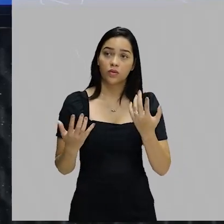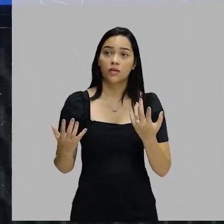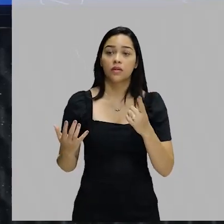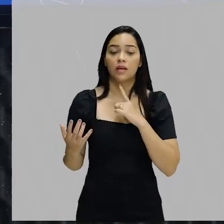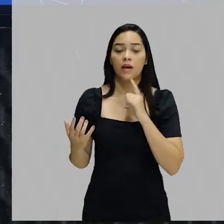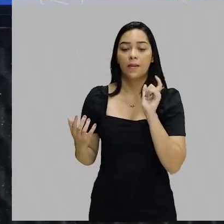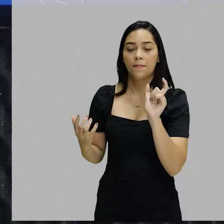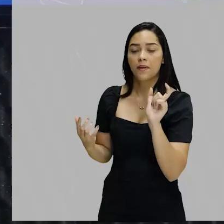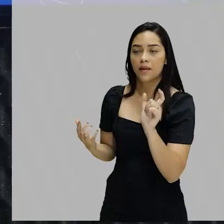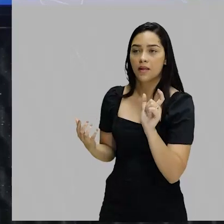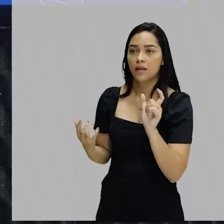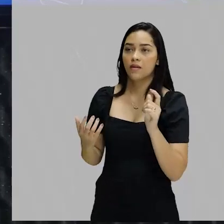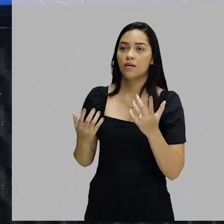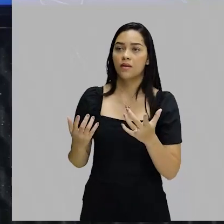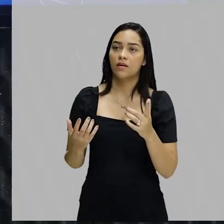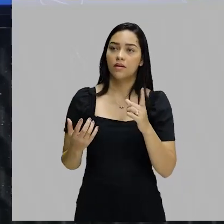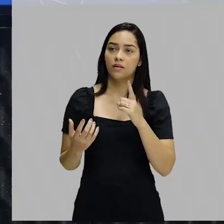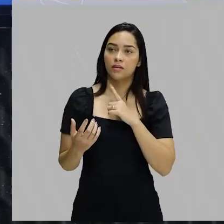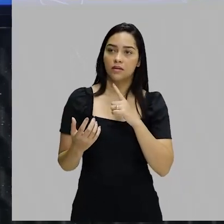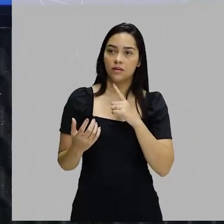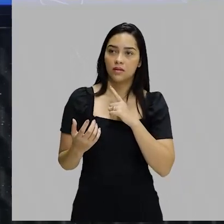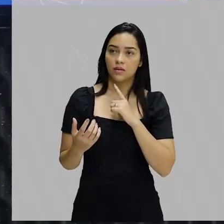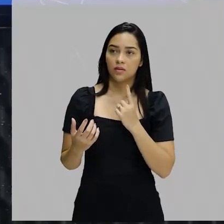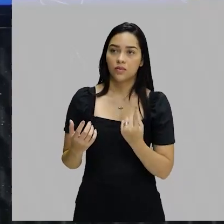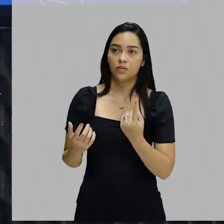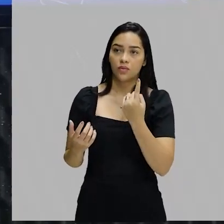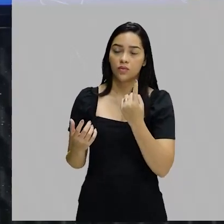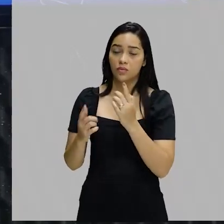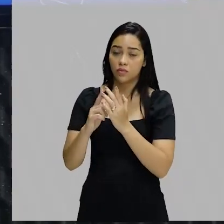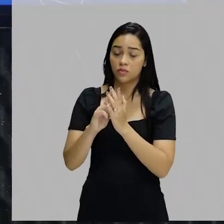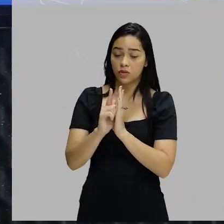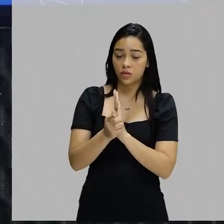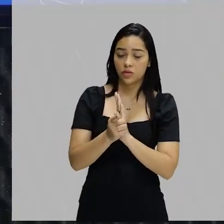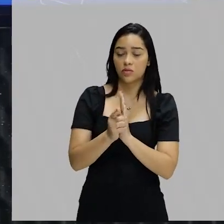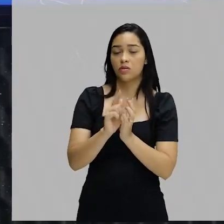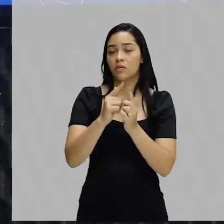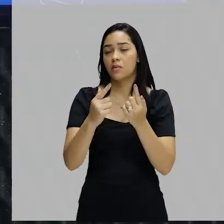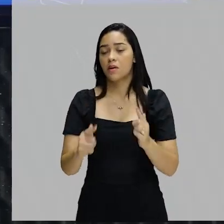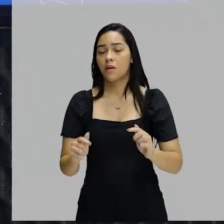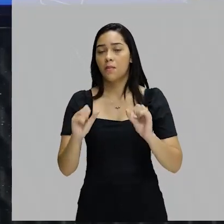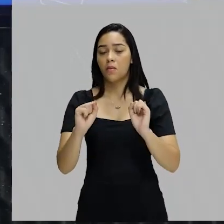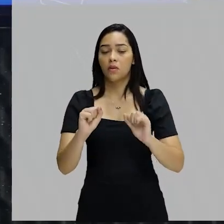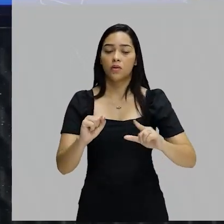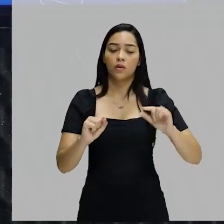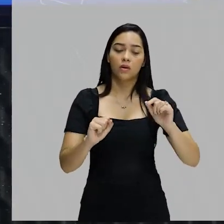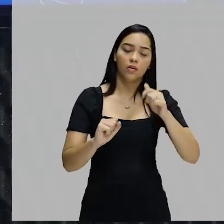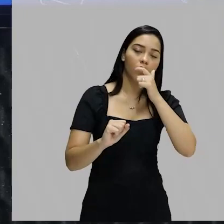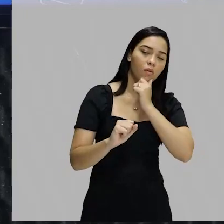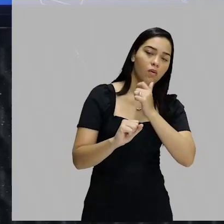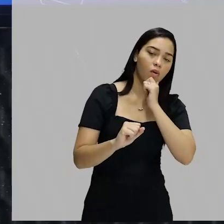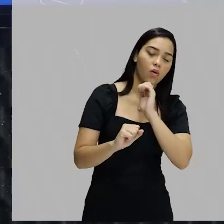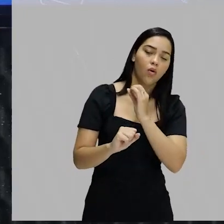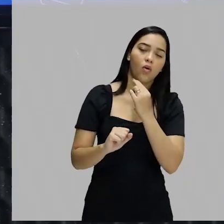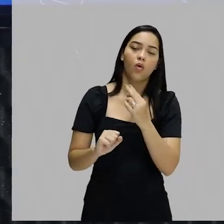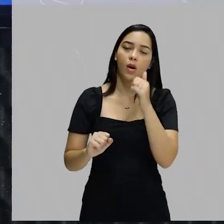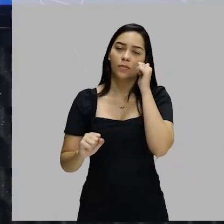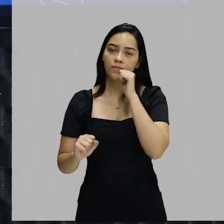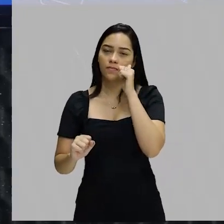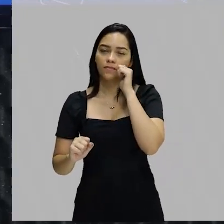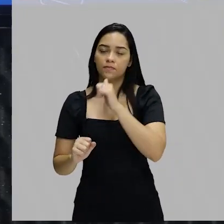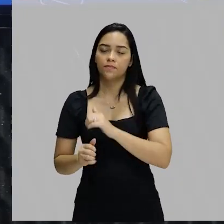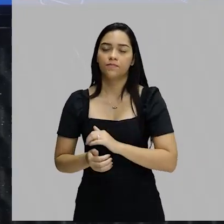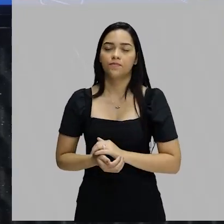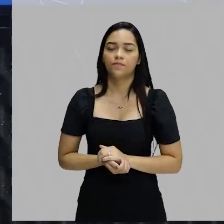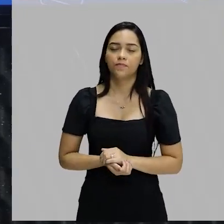A palavra ela encontra-se numa única forma, num único gênero gramatical, tanto para definir o masculino, tanto para definir